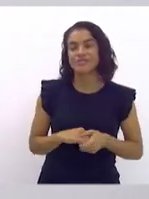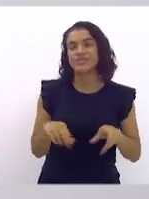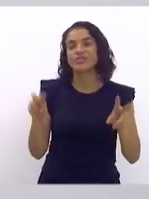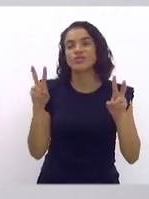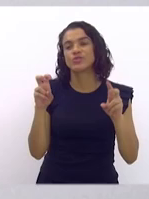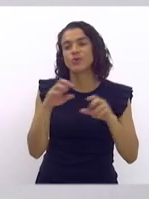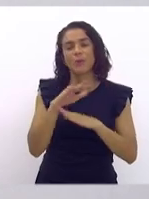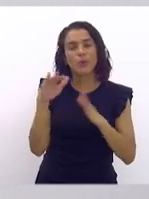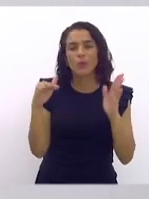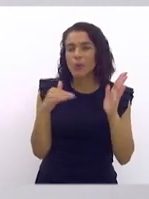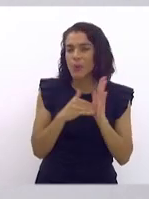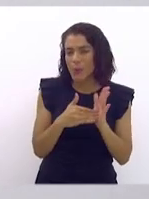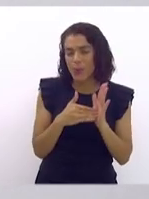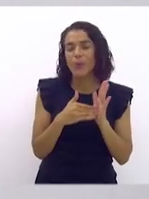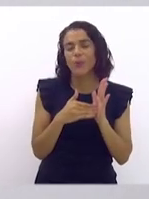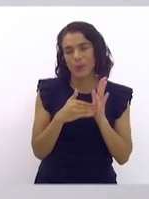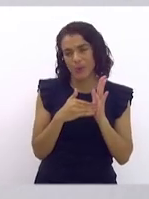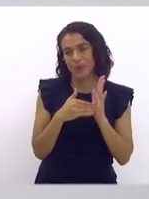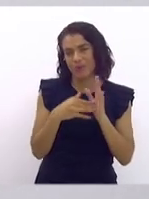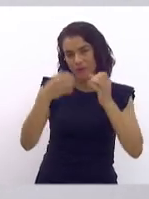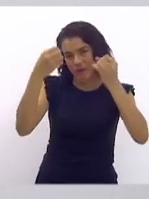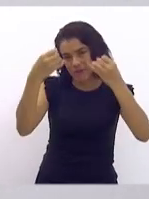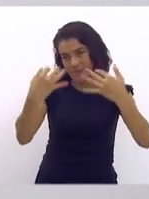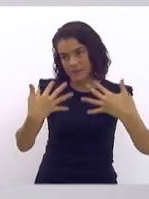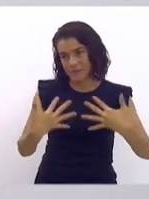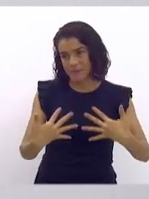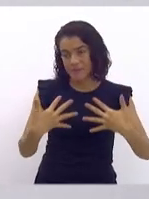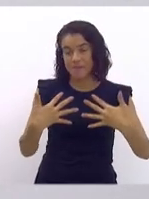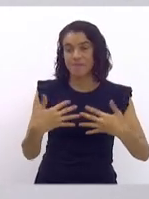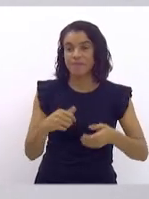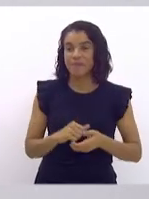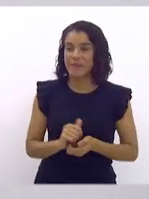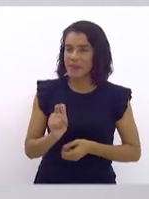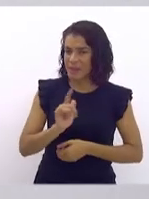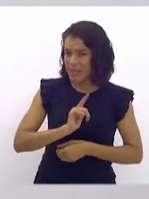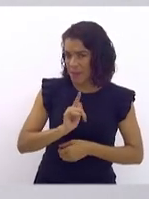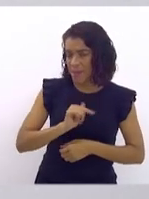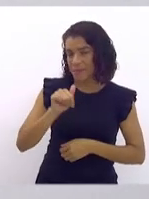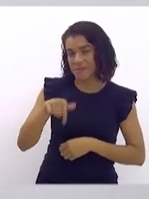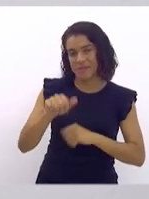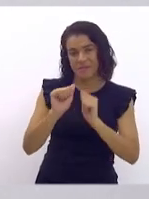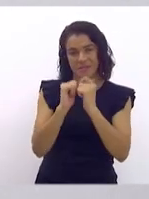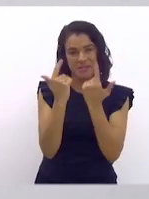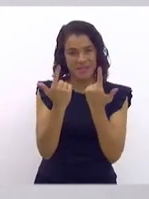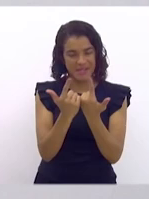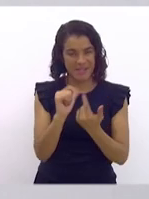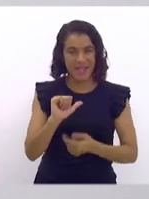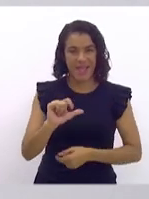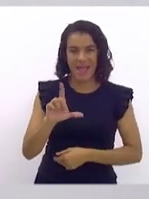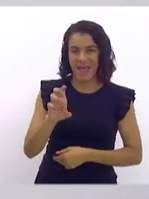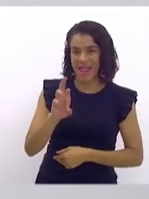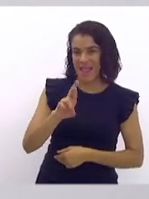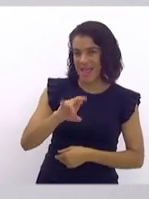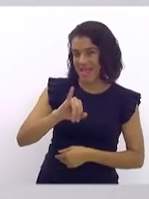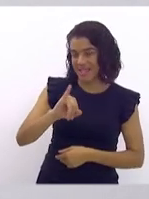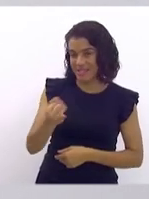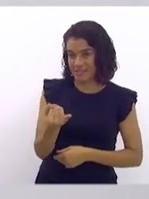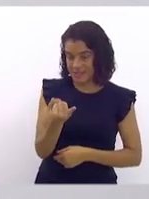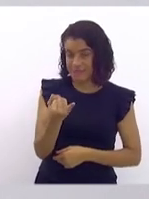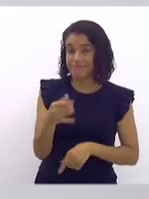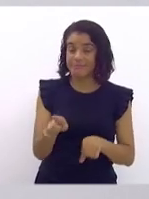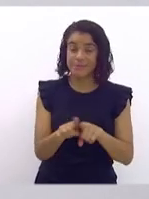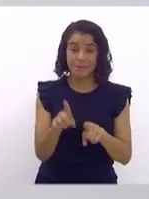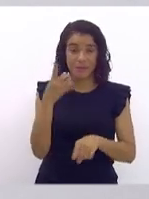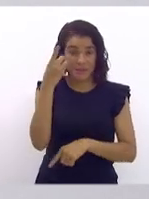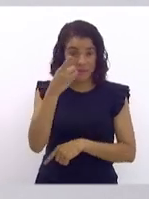relação a tudo que foi exposto. E aí nós temos aqui na casa, até o deputado